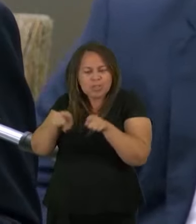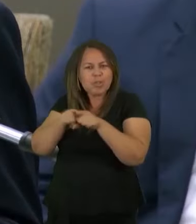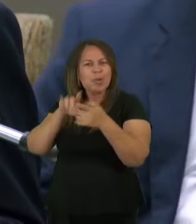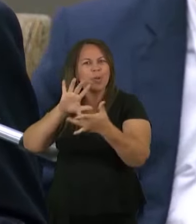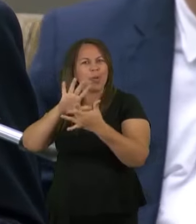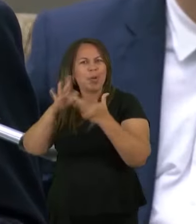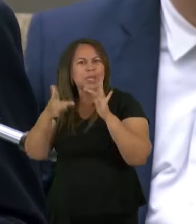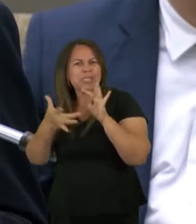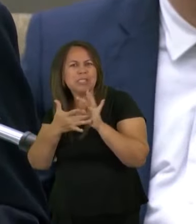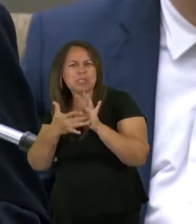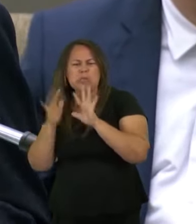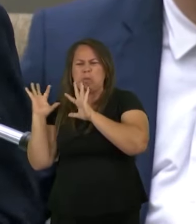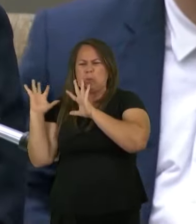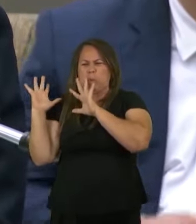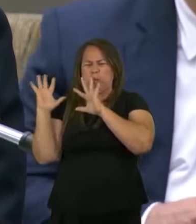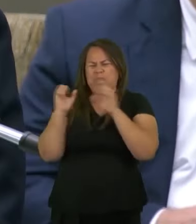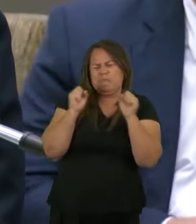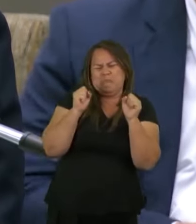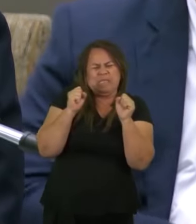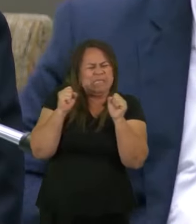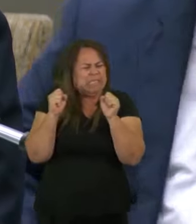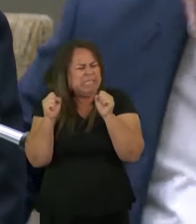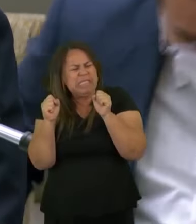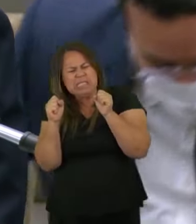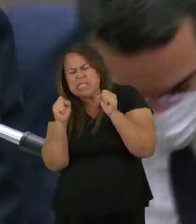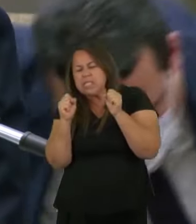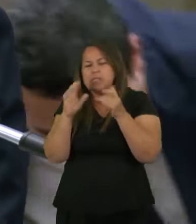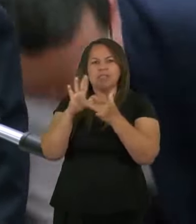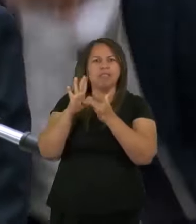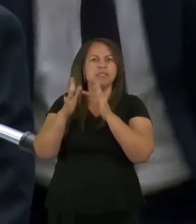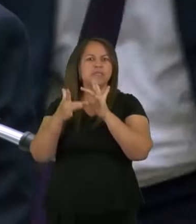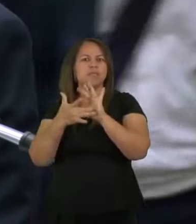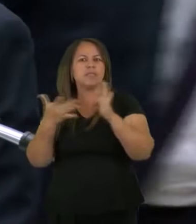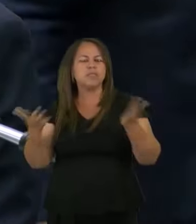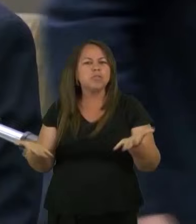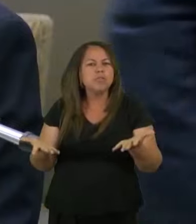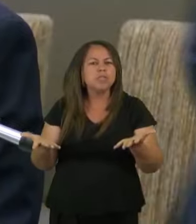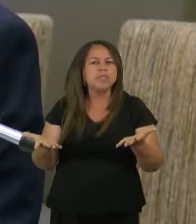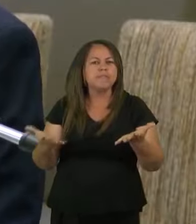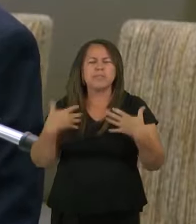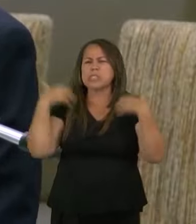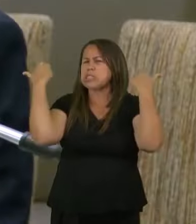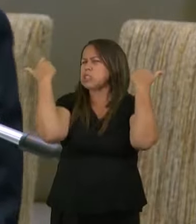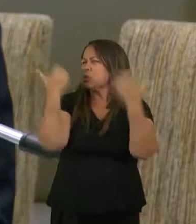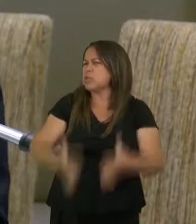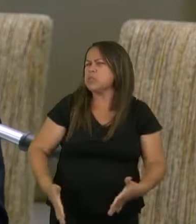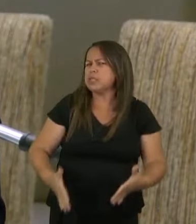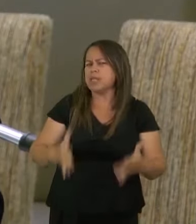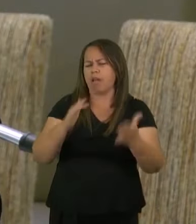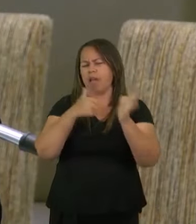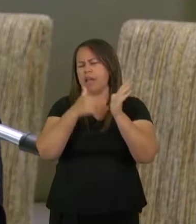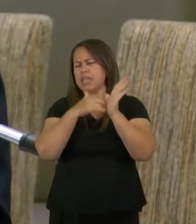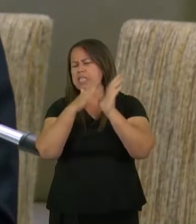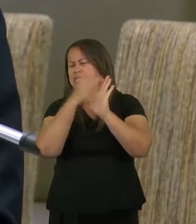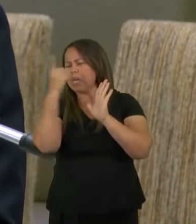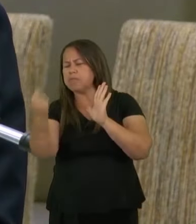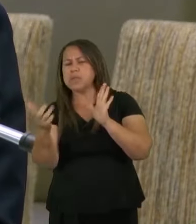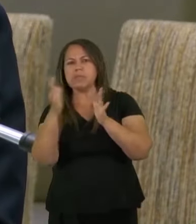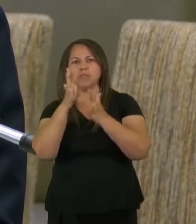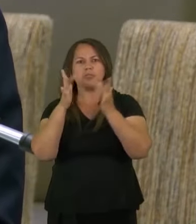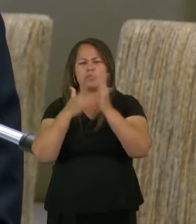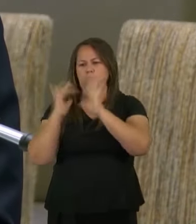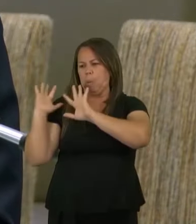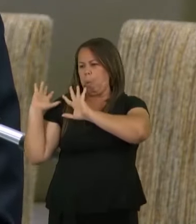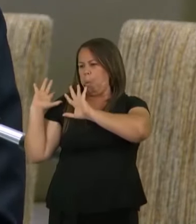aquela multidão apertava Jesus. Diz: E seguia-o uma grande multidão que